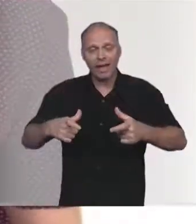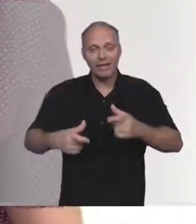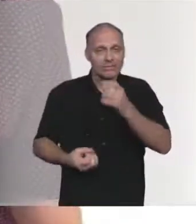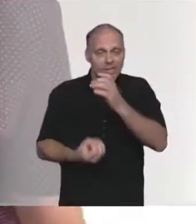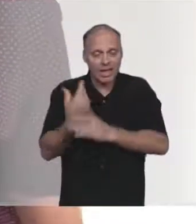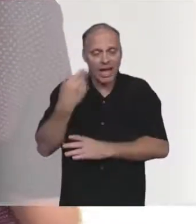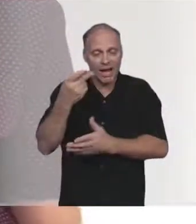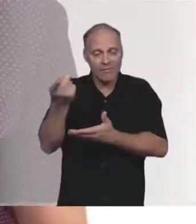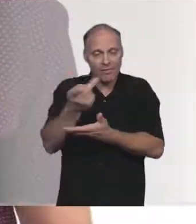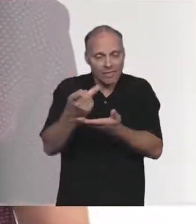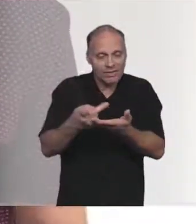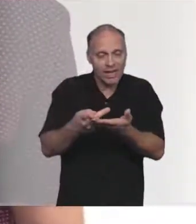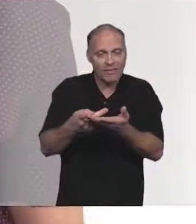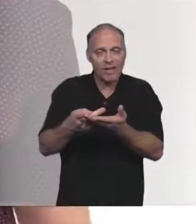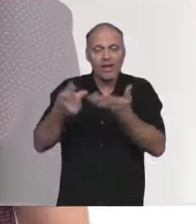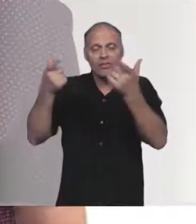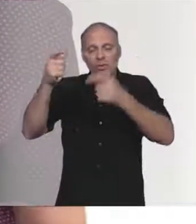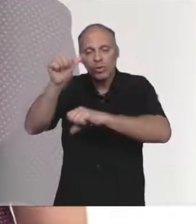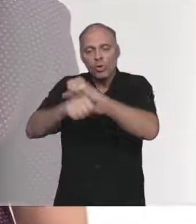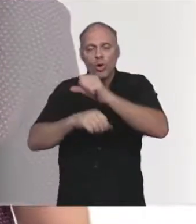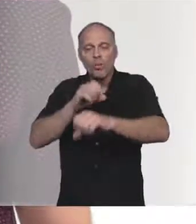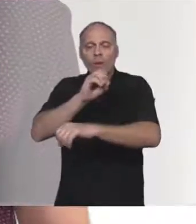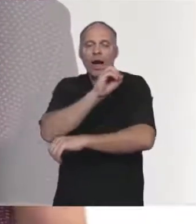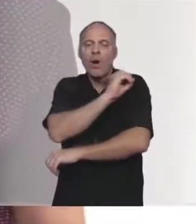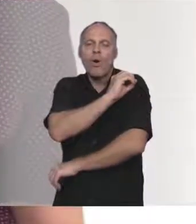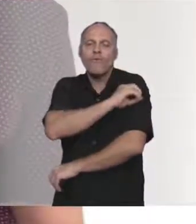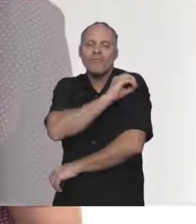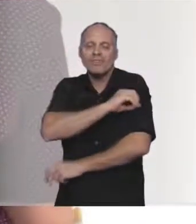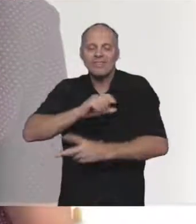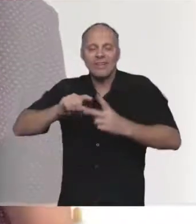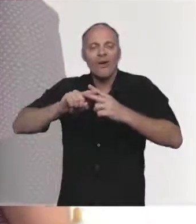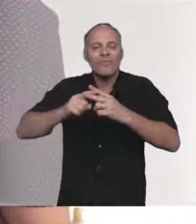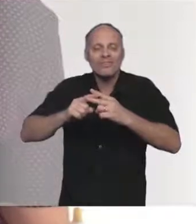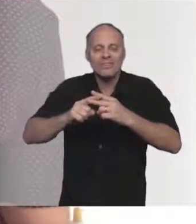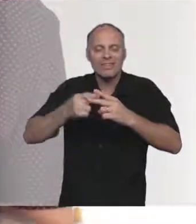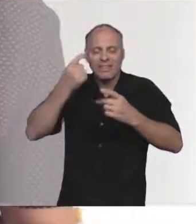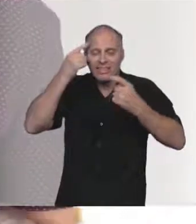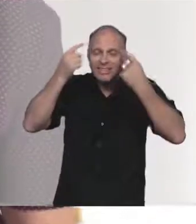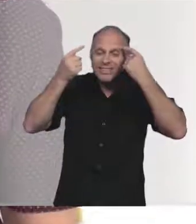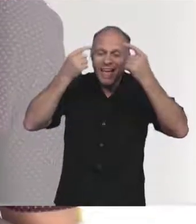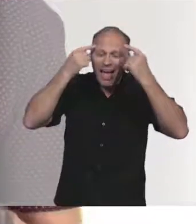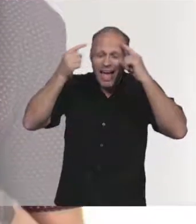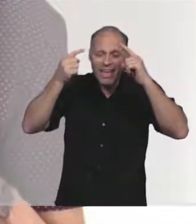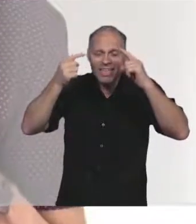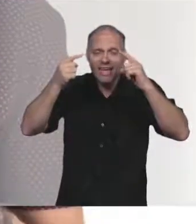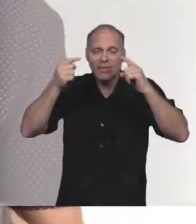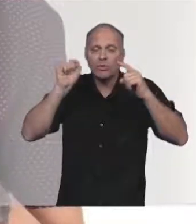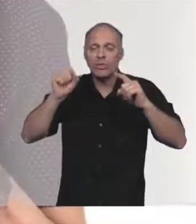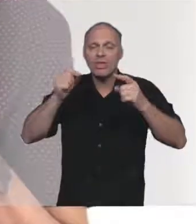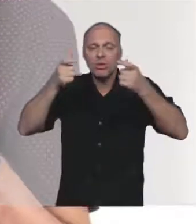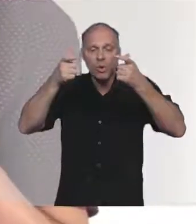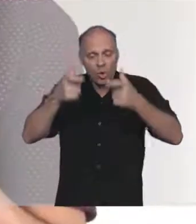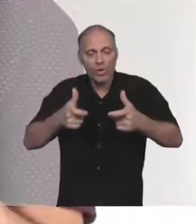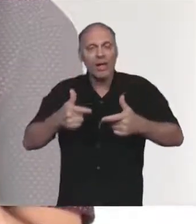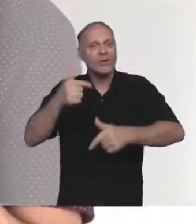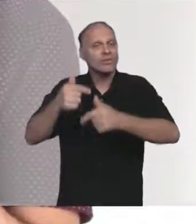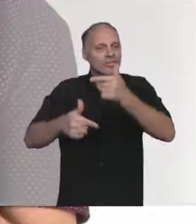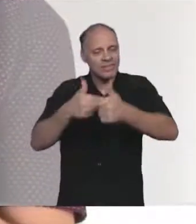uma oficina de ideias e pensamentos do que meramente um estado de